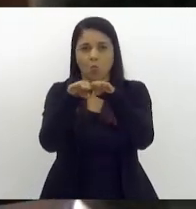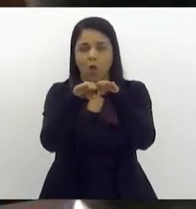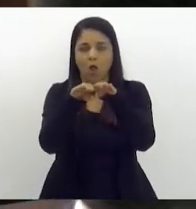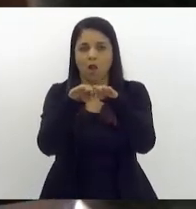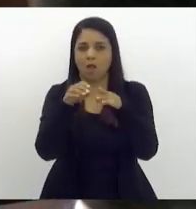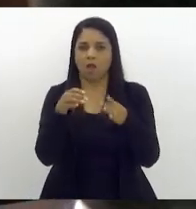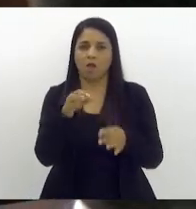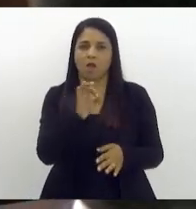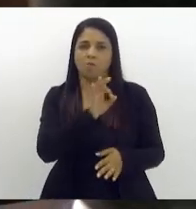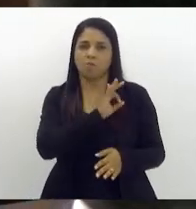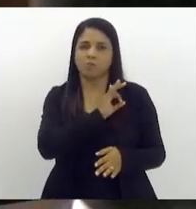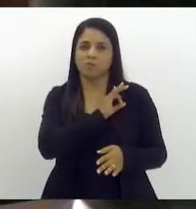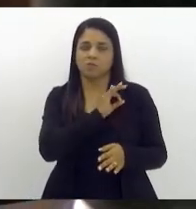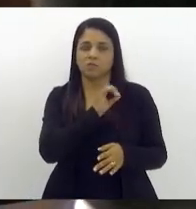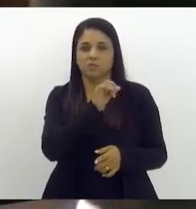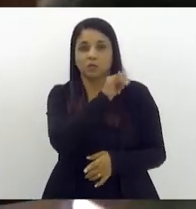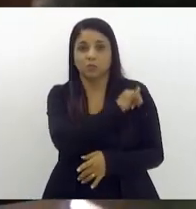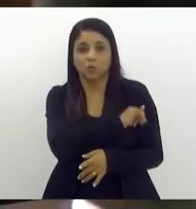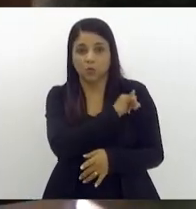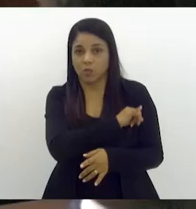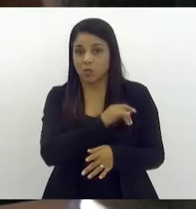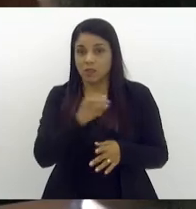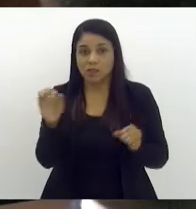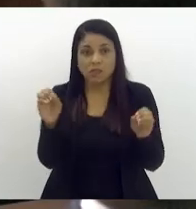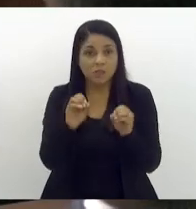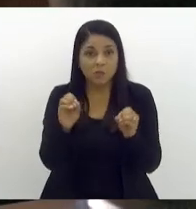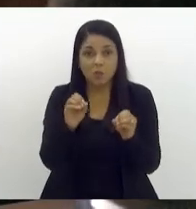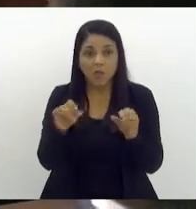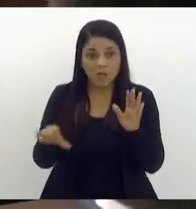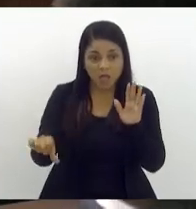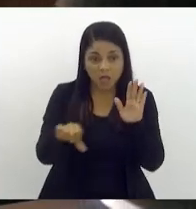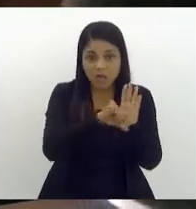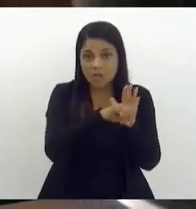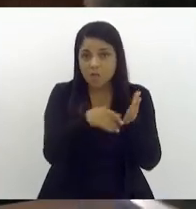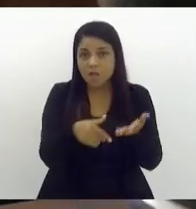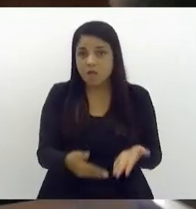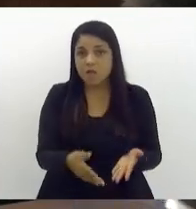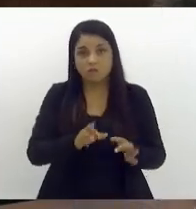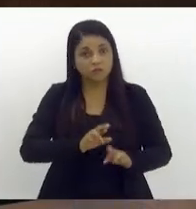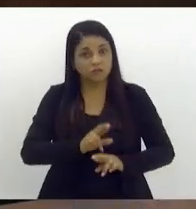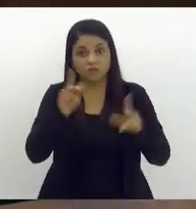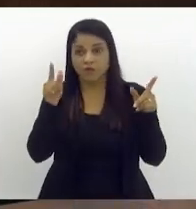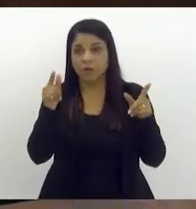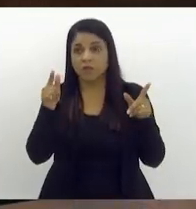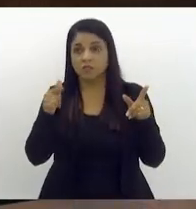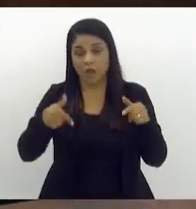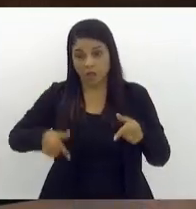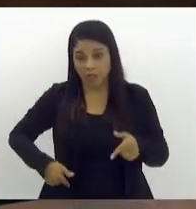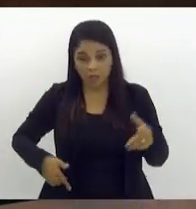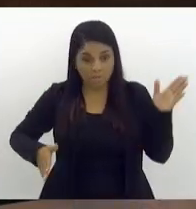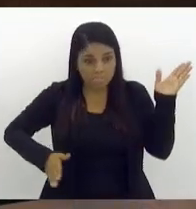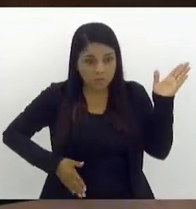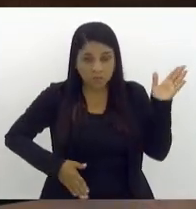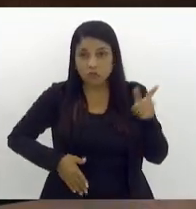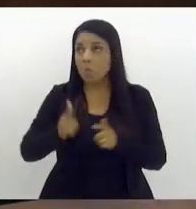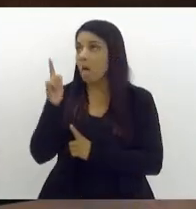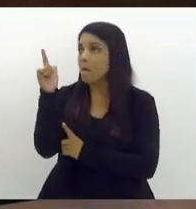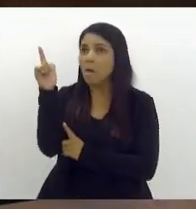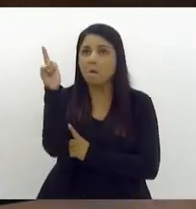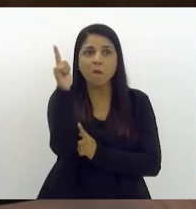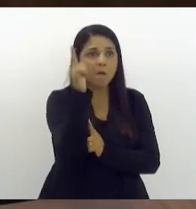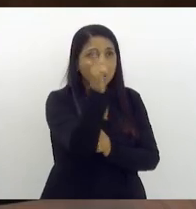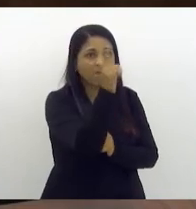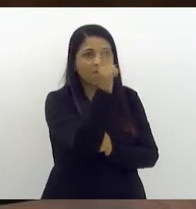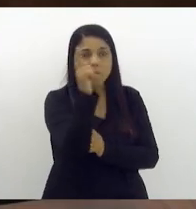população tem o crime que nós temos. Aqui os traficantes usam simplesmente uma metralhadora, um fuzil.